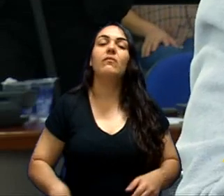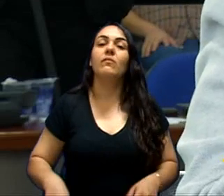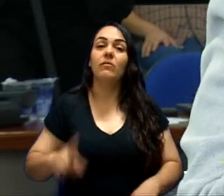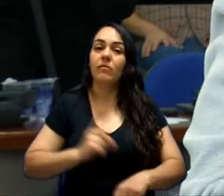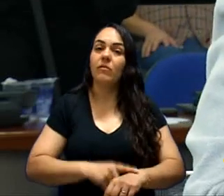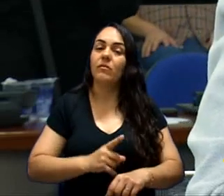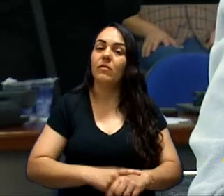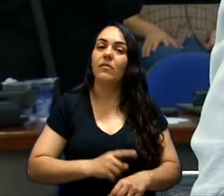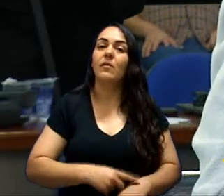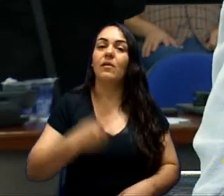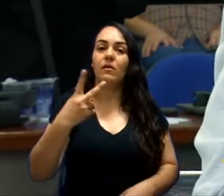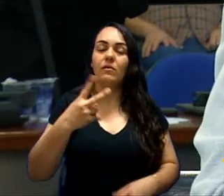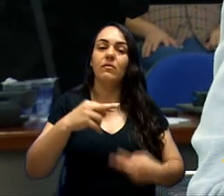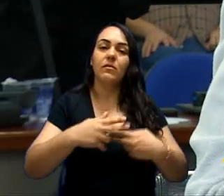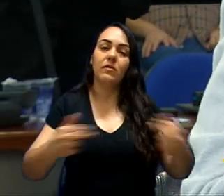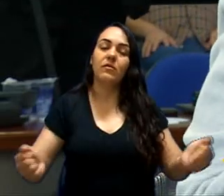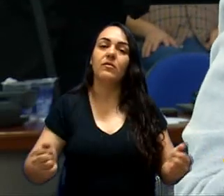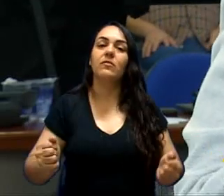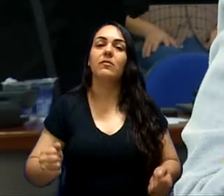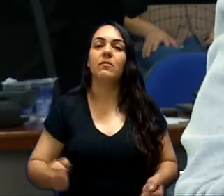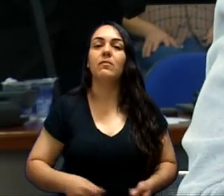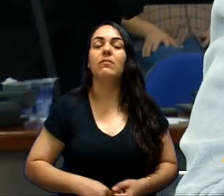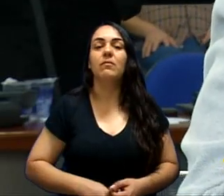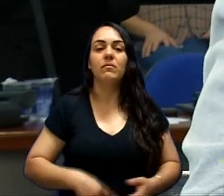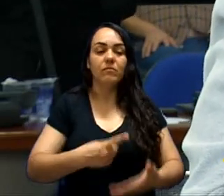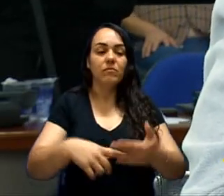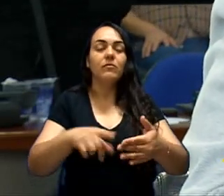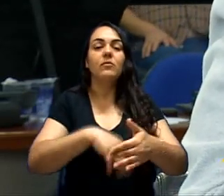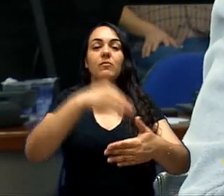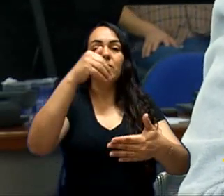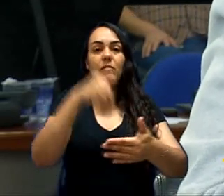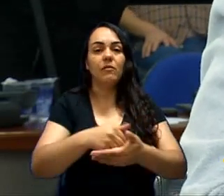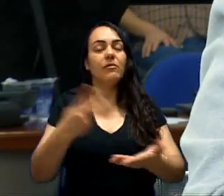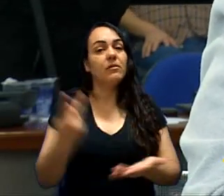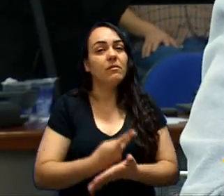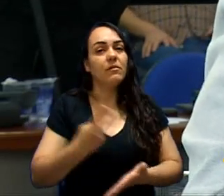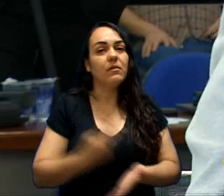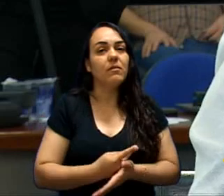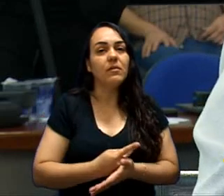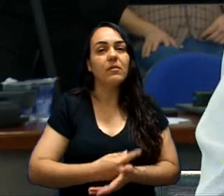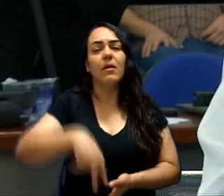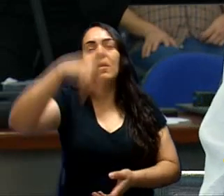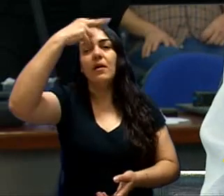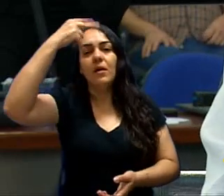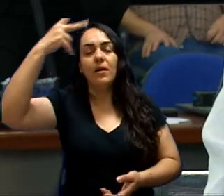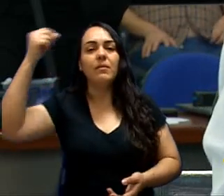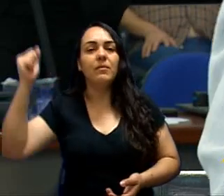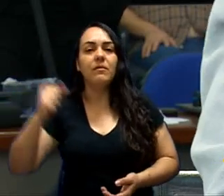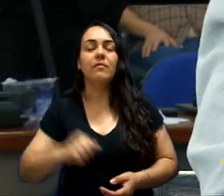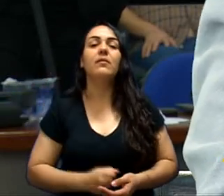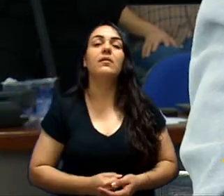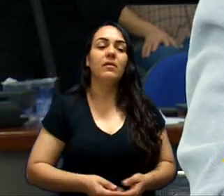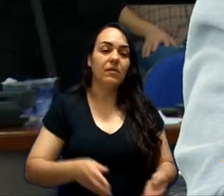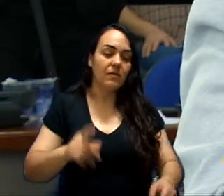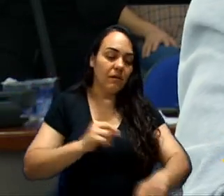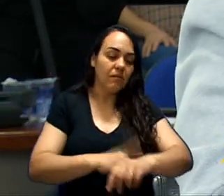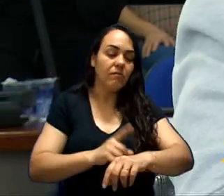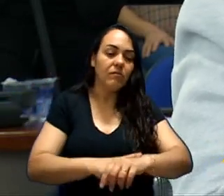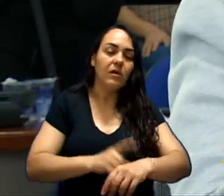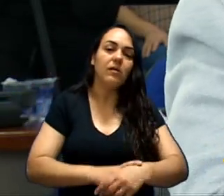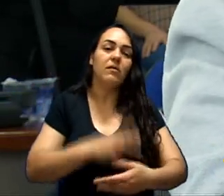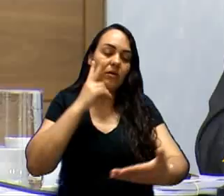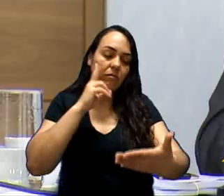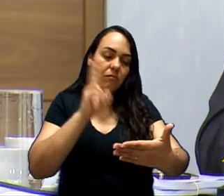que duas situações eu provei que o veto estava errado, a doutora, no mesmo momento, ela...